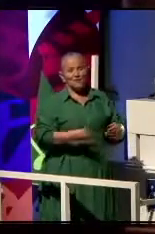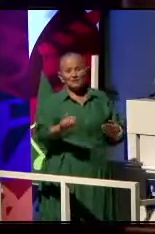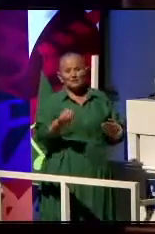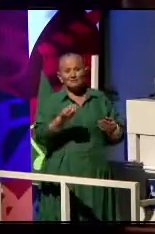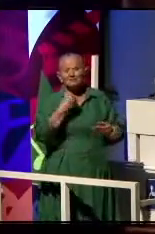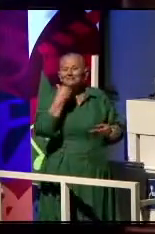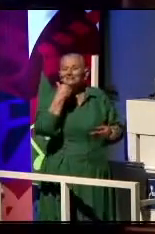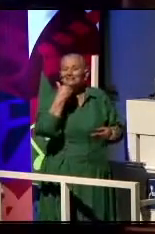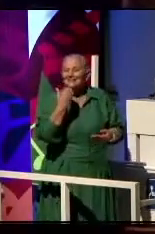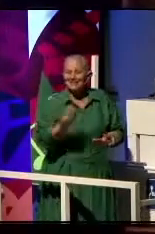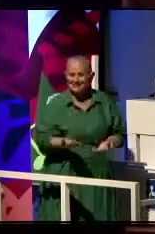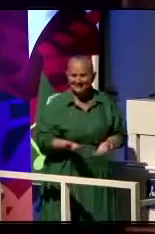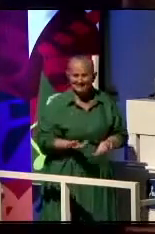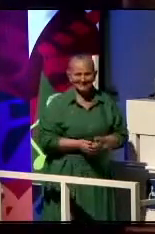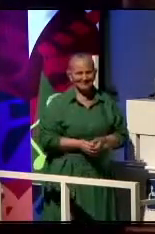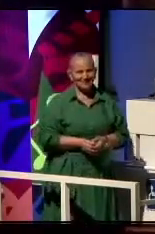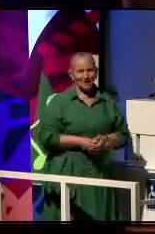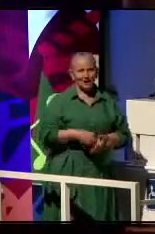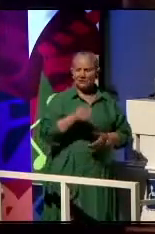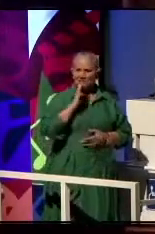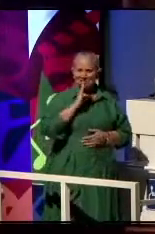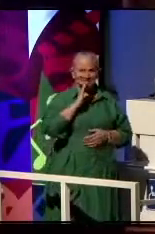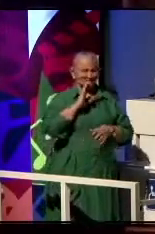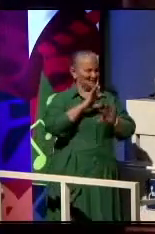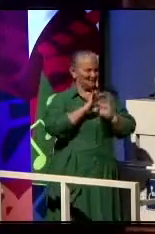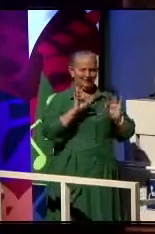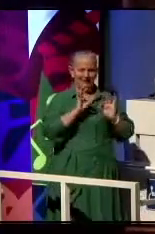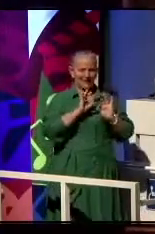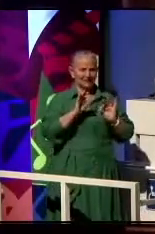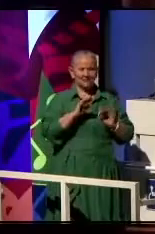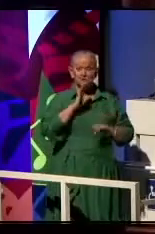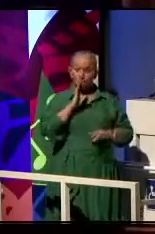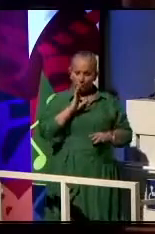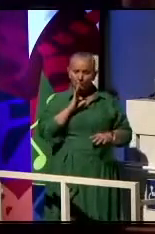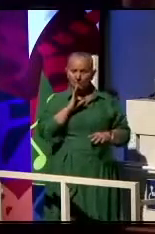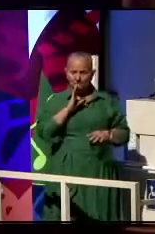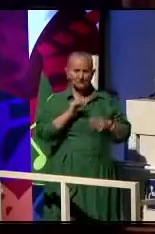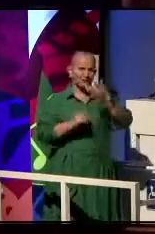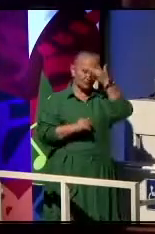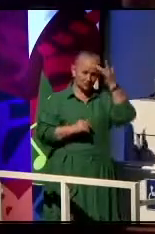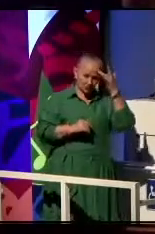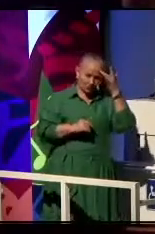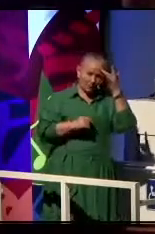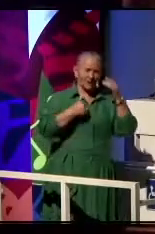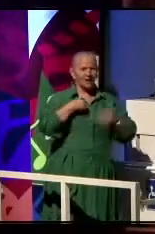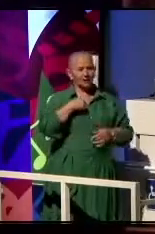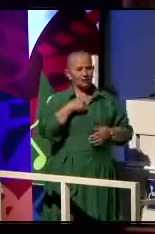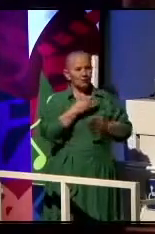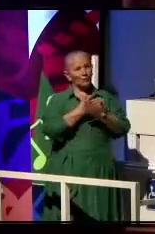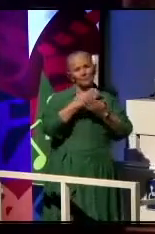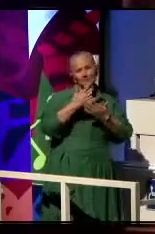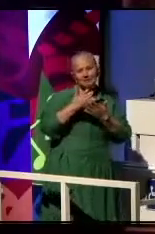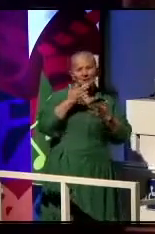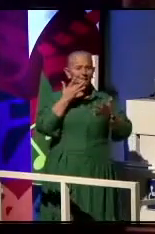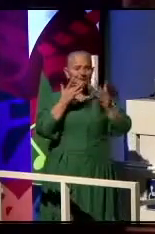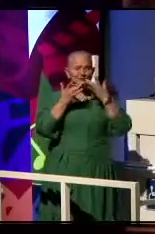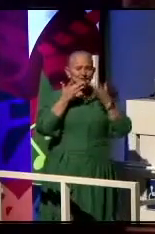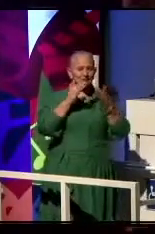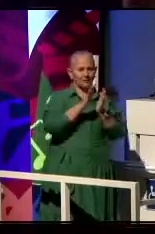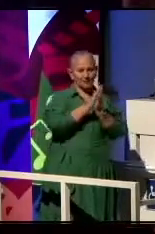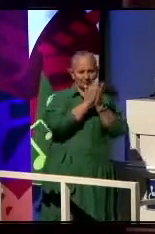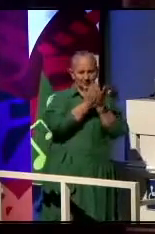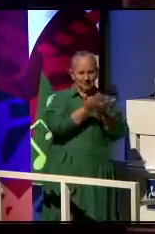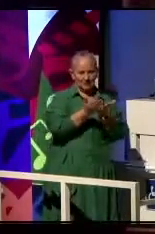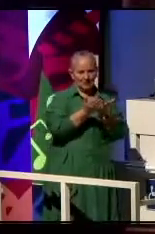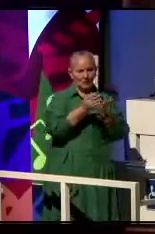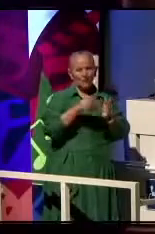era filho de ninguém, assim, conhecido, famoso. Foi o resultado da minha dedicação e da minha paixão pelo Clube da Esquina. Então, o primeiro